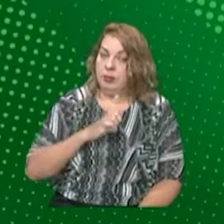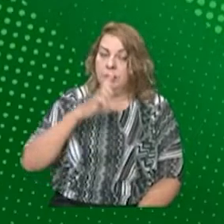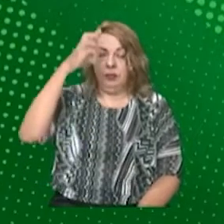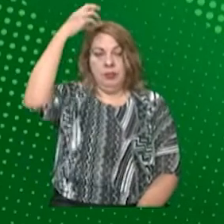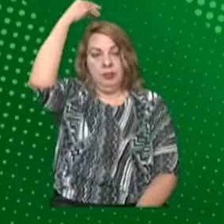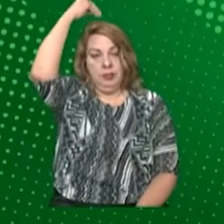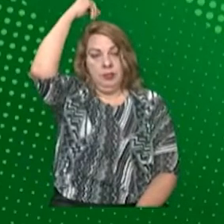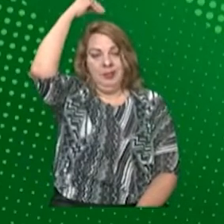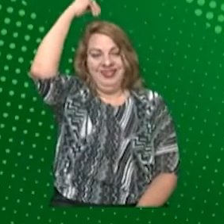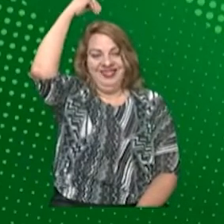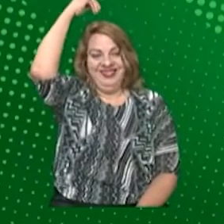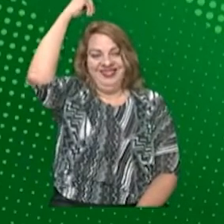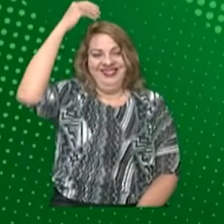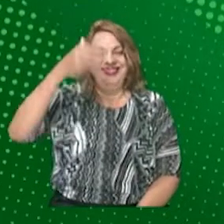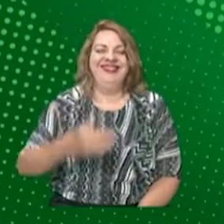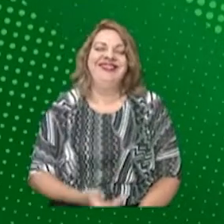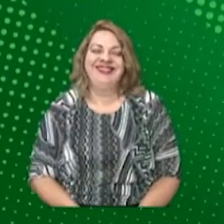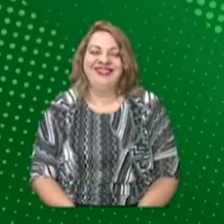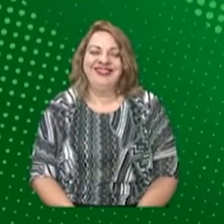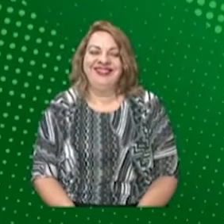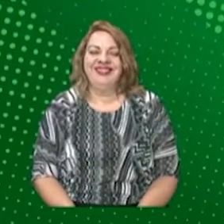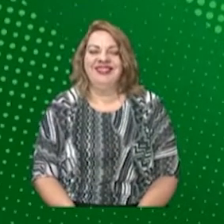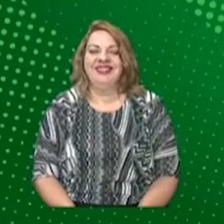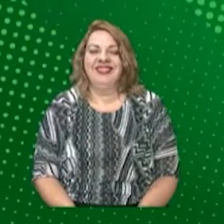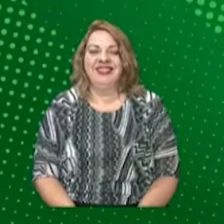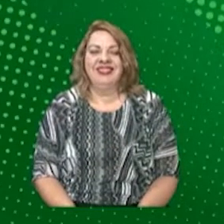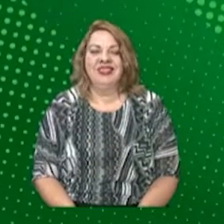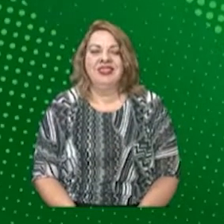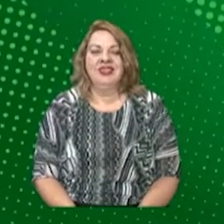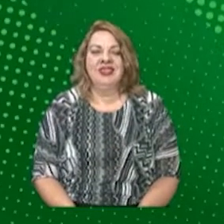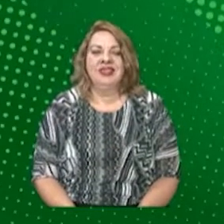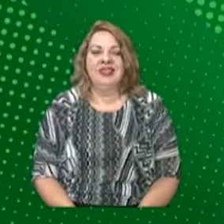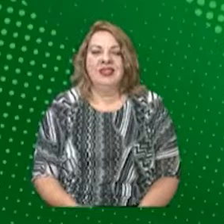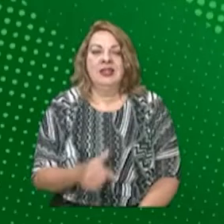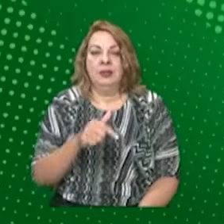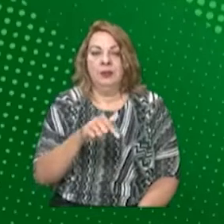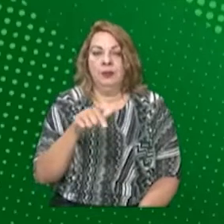Cristóvão faturando R$500. Parabéns.